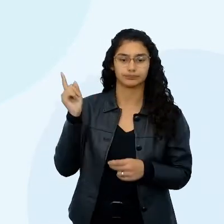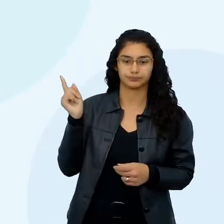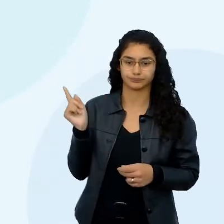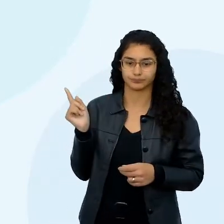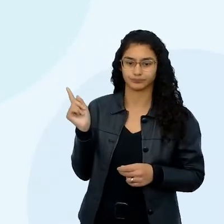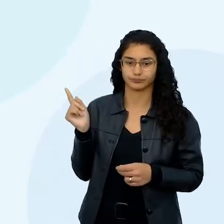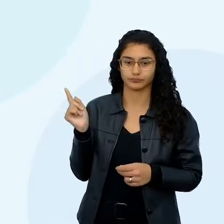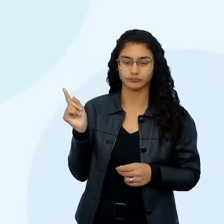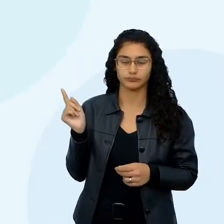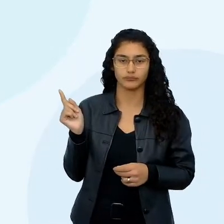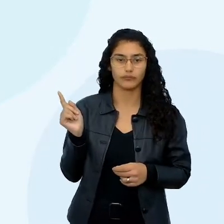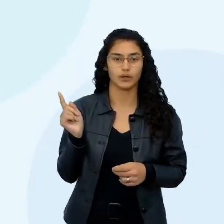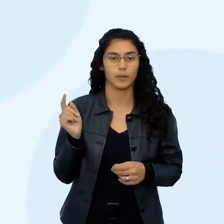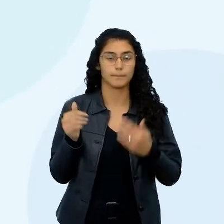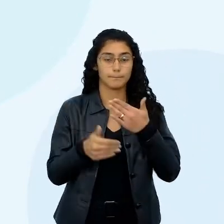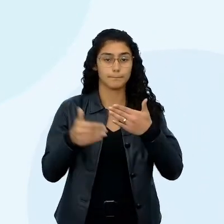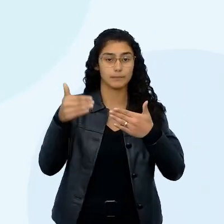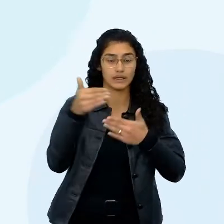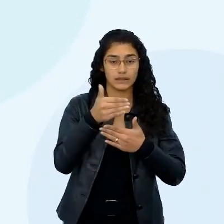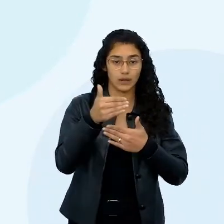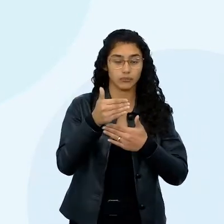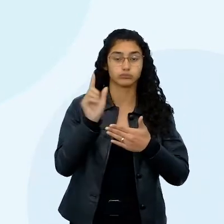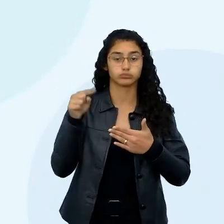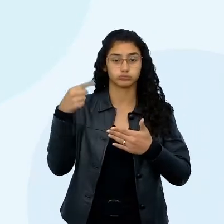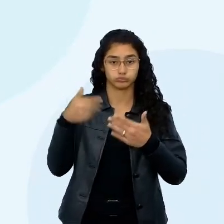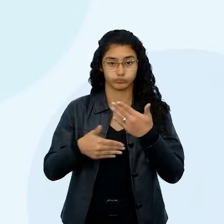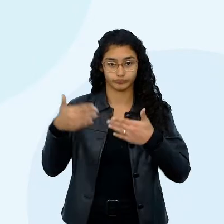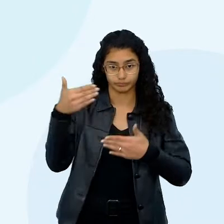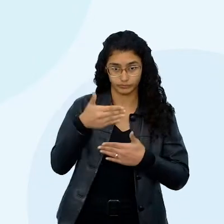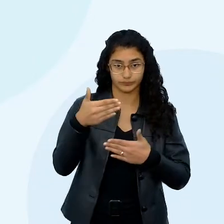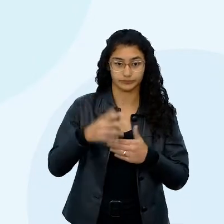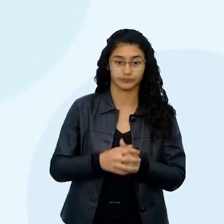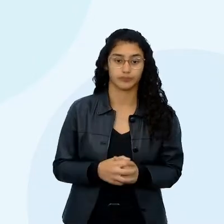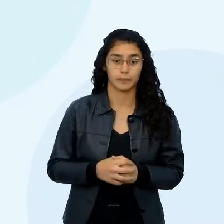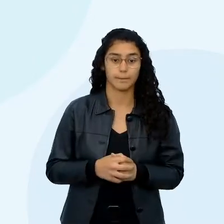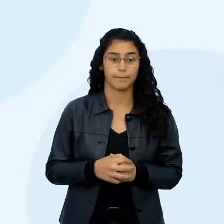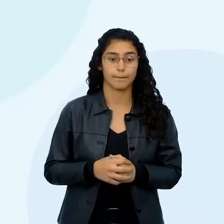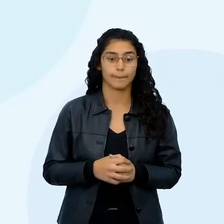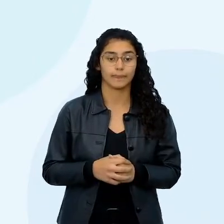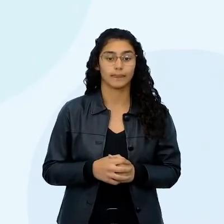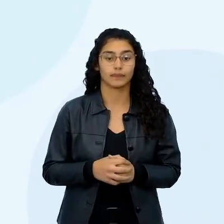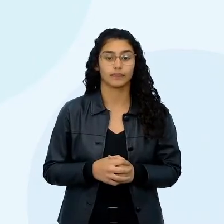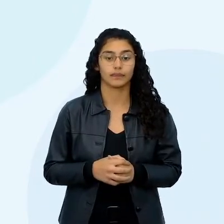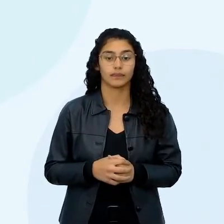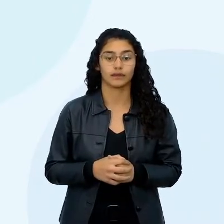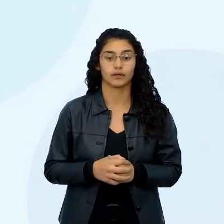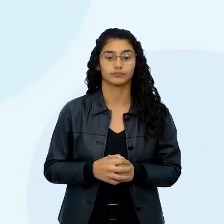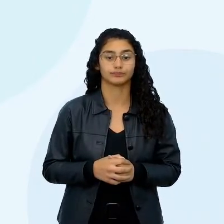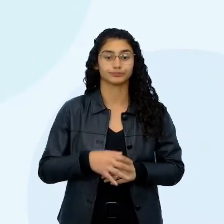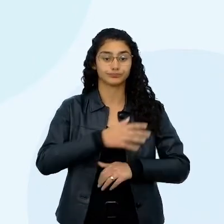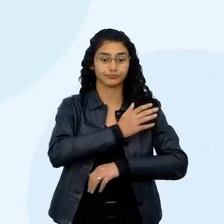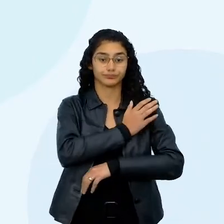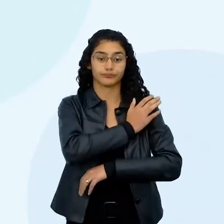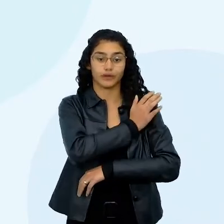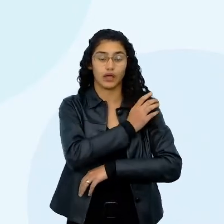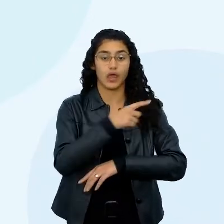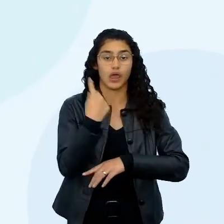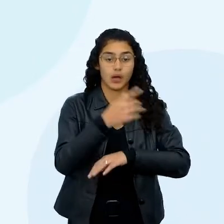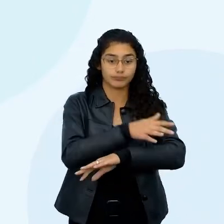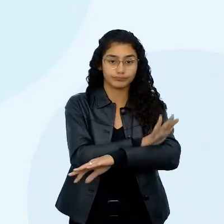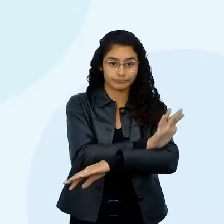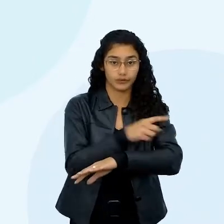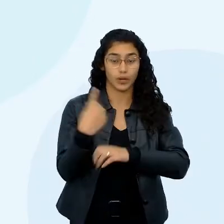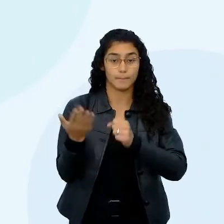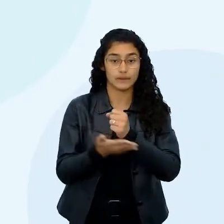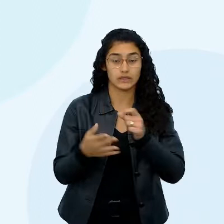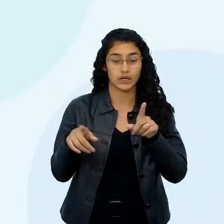né? E eu vou passar então para o próximo slide, e olha só, o preconceito. Então nós estamos nos